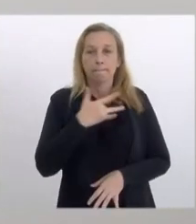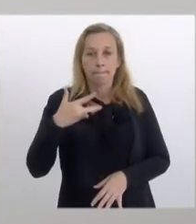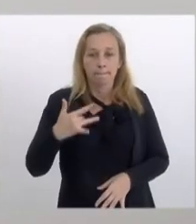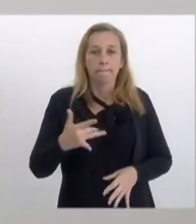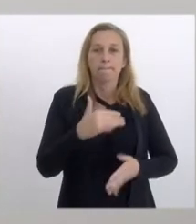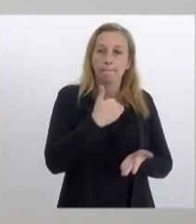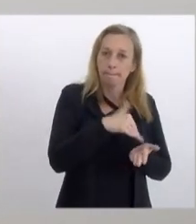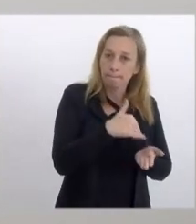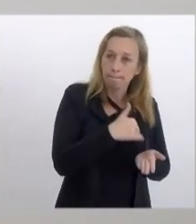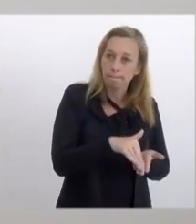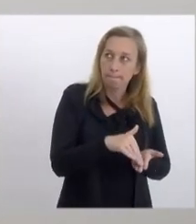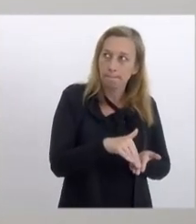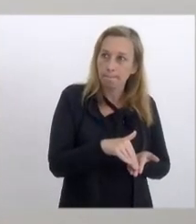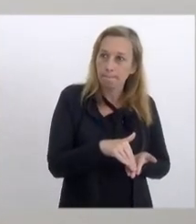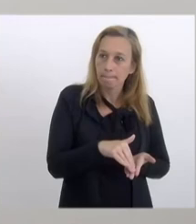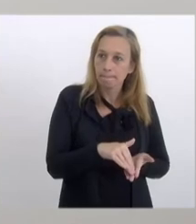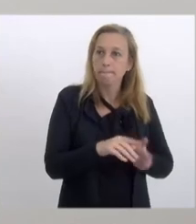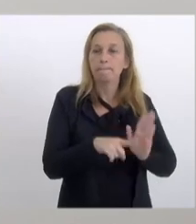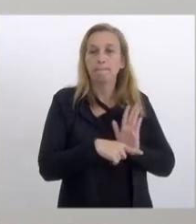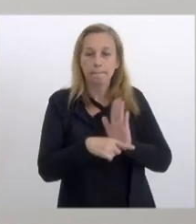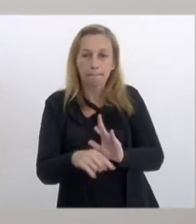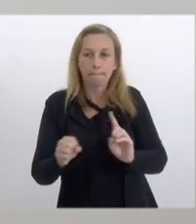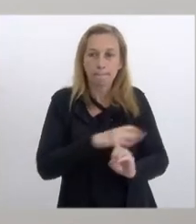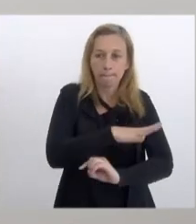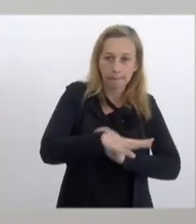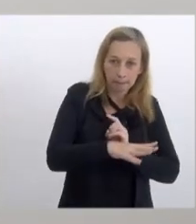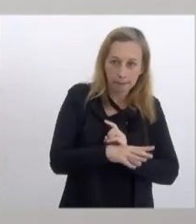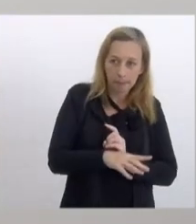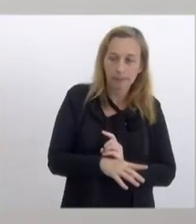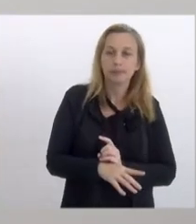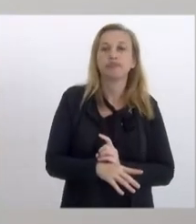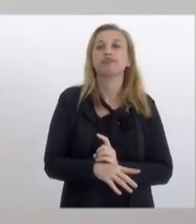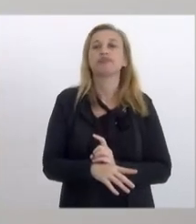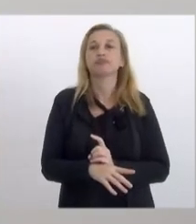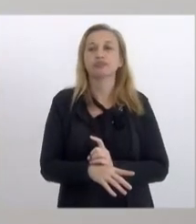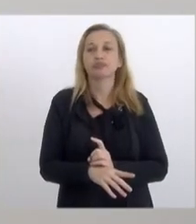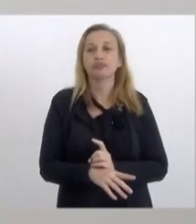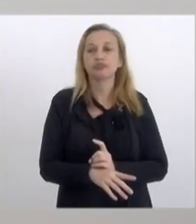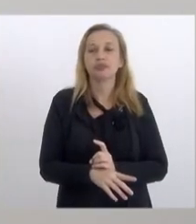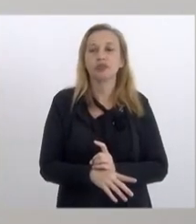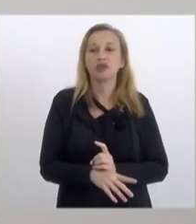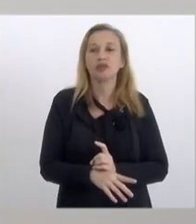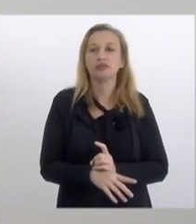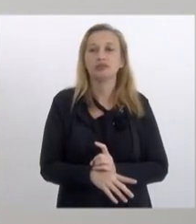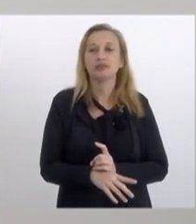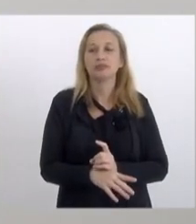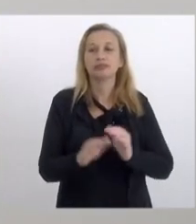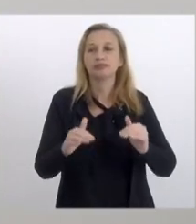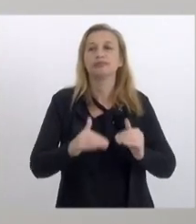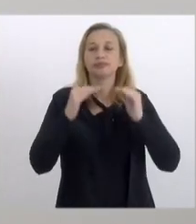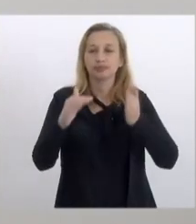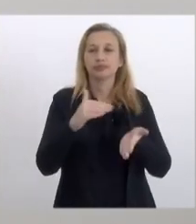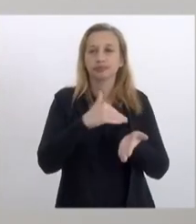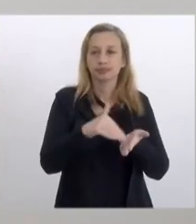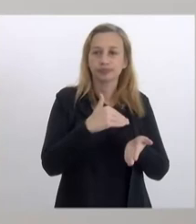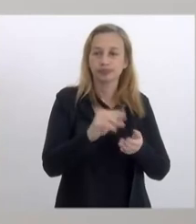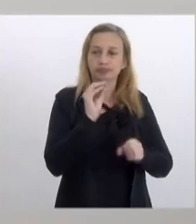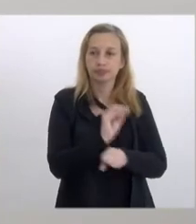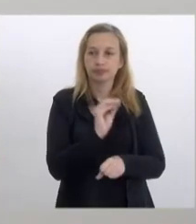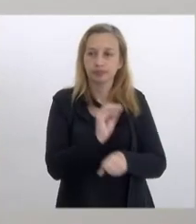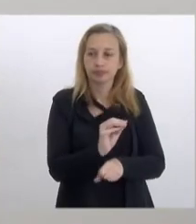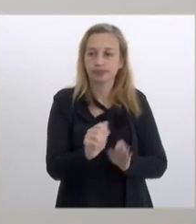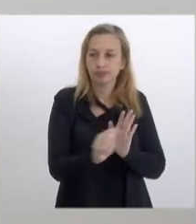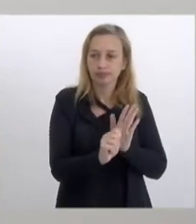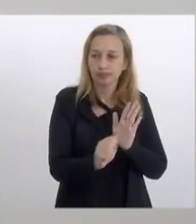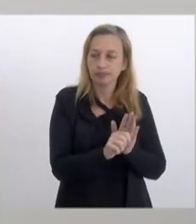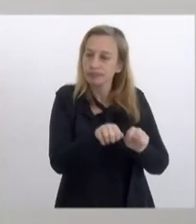a Secretaria de Assistência Social, que é onde está na guarda-chuva da Subsecretaria de Prevenção às Drogas,